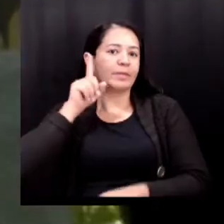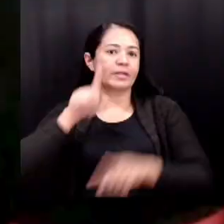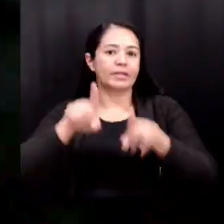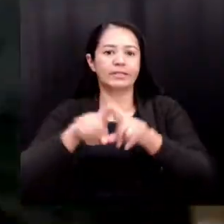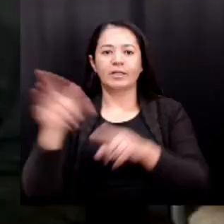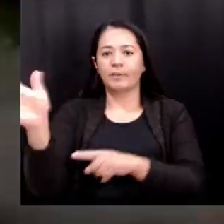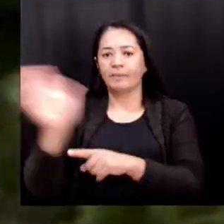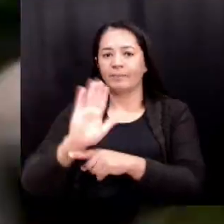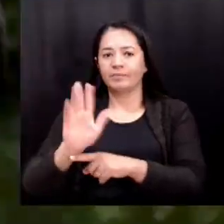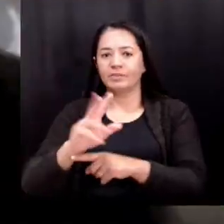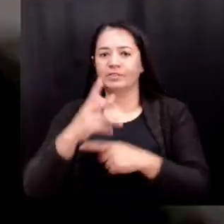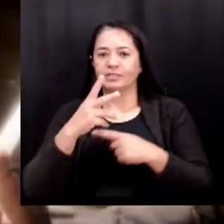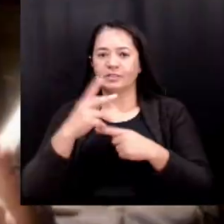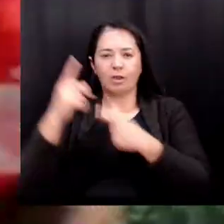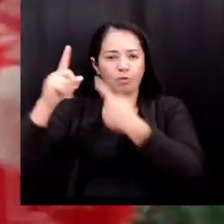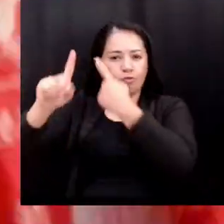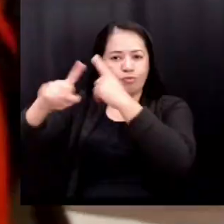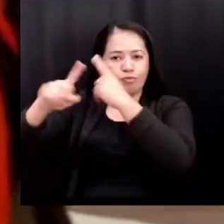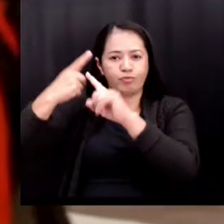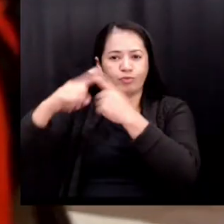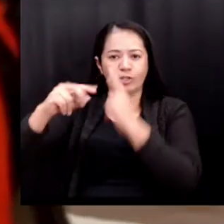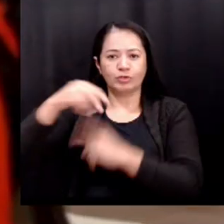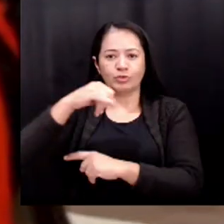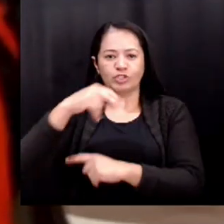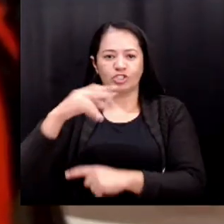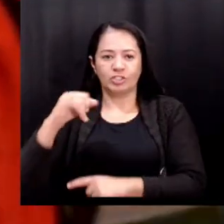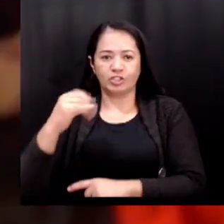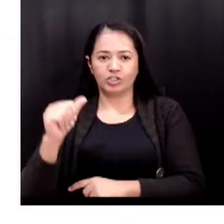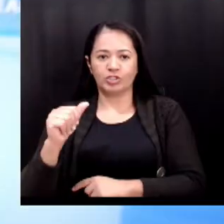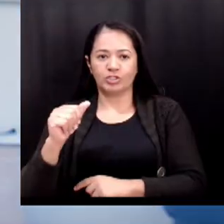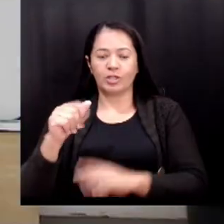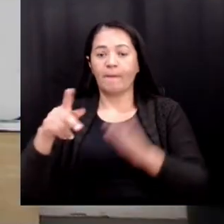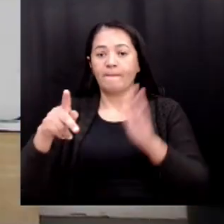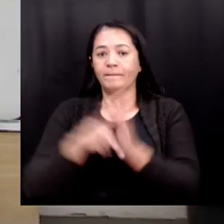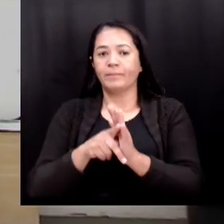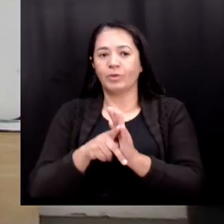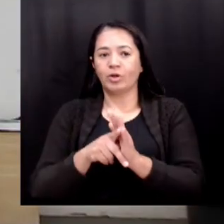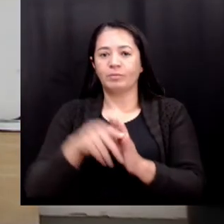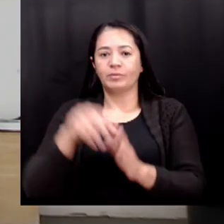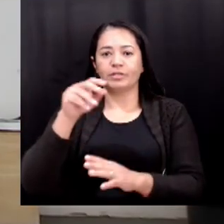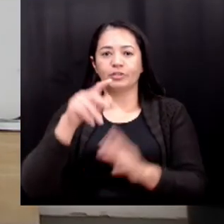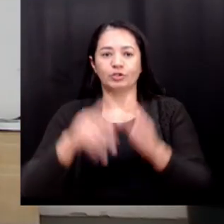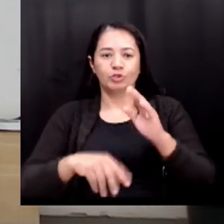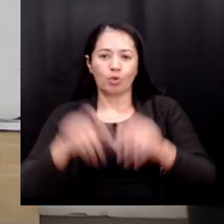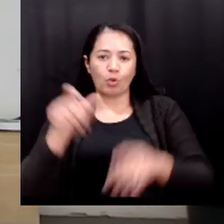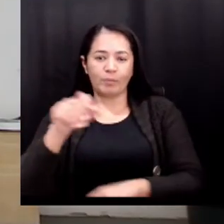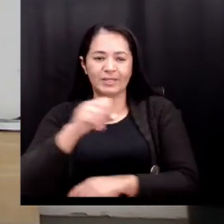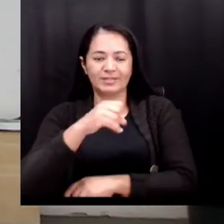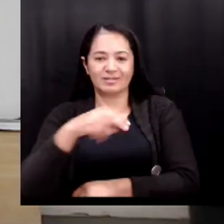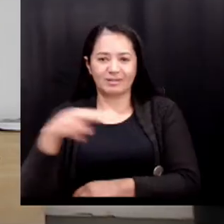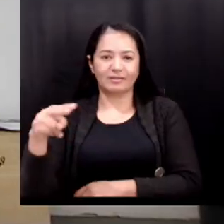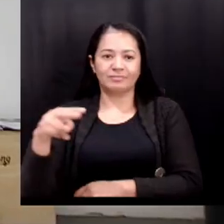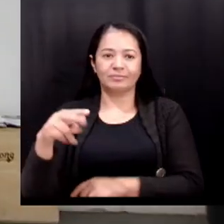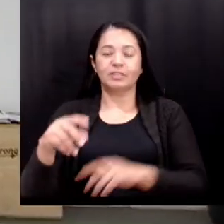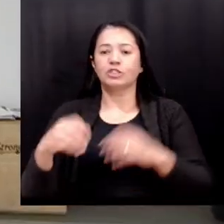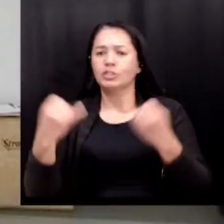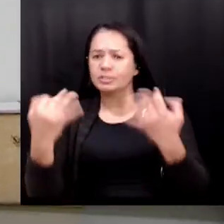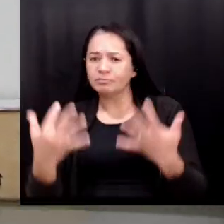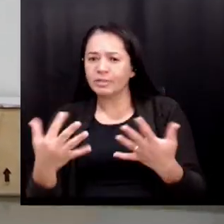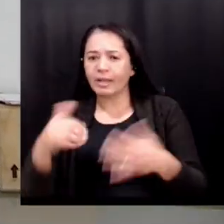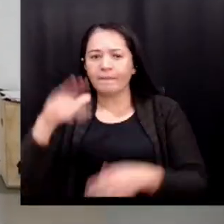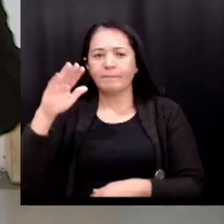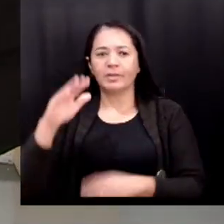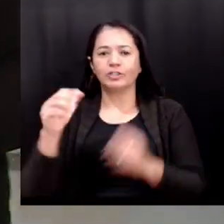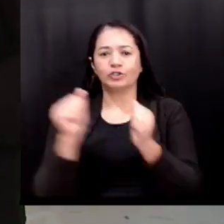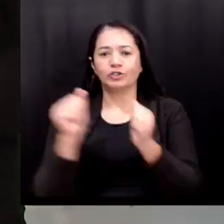Vingança do Ninja, ambas produções do diretor Sam Fisterberg. E para falar mais sobre o ninjutsu, eu estou aqui com o sensei